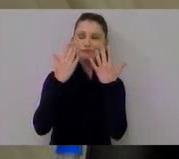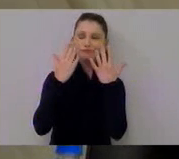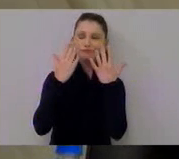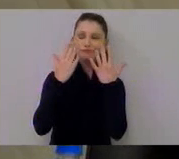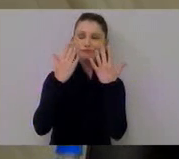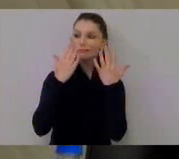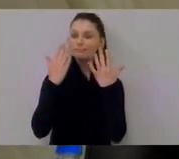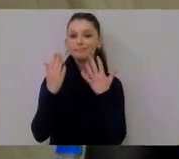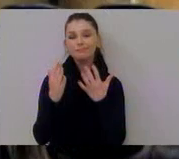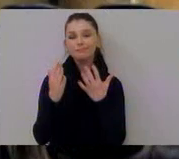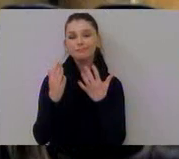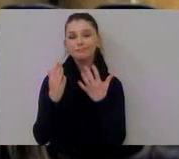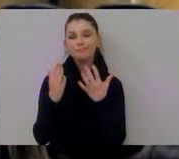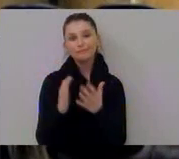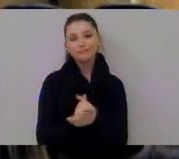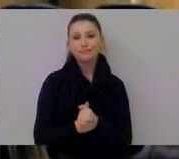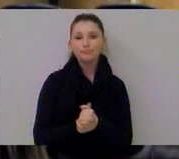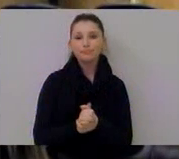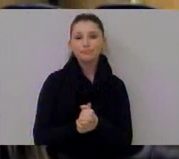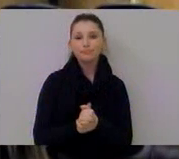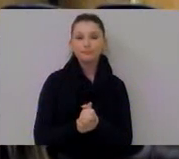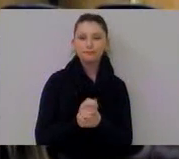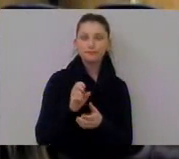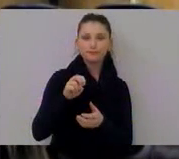Só para comunicar,